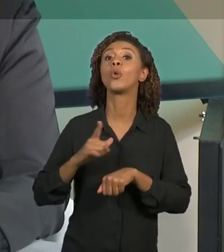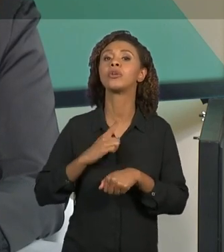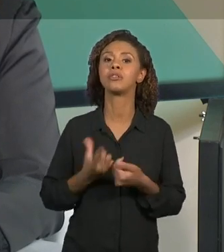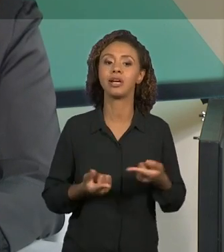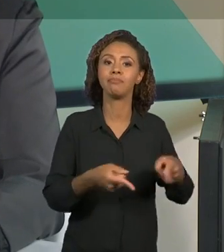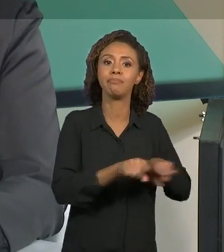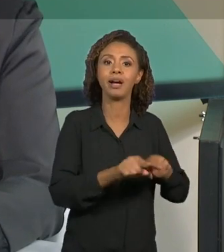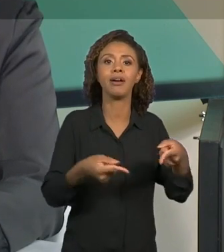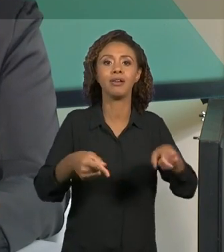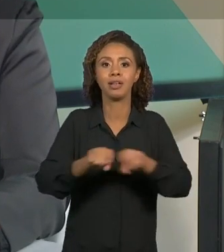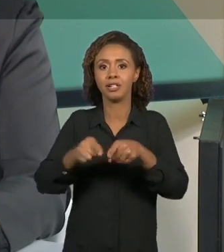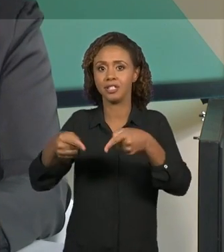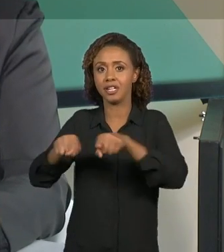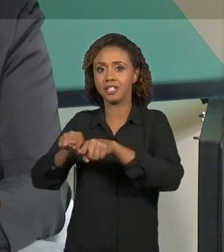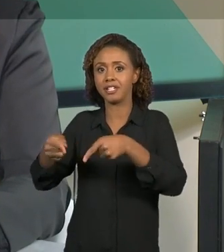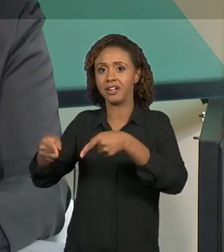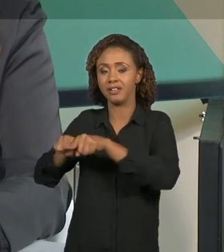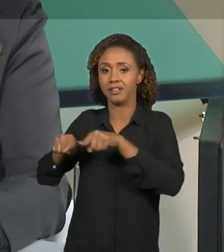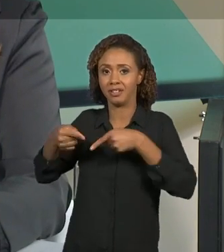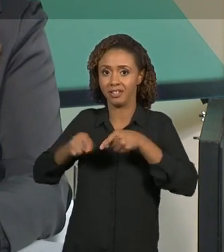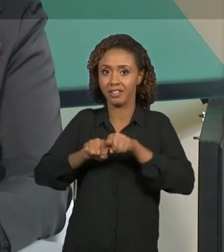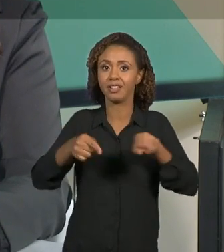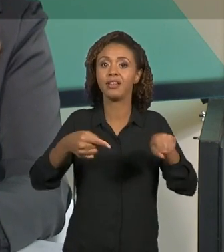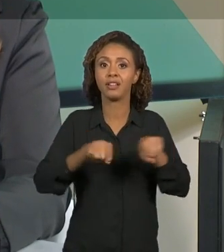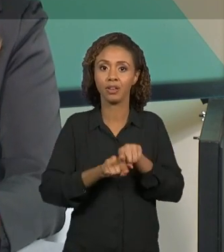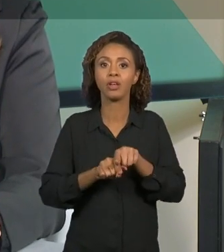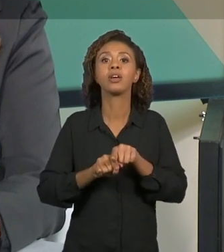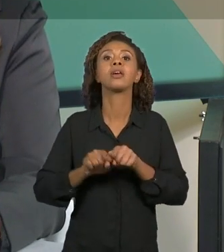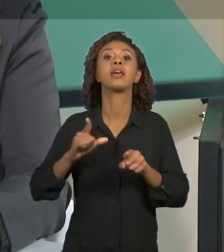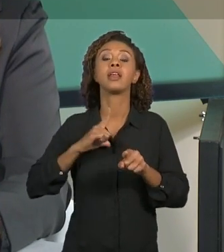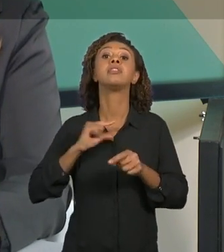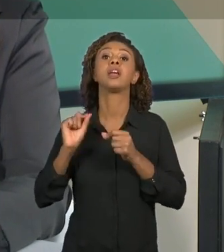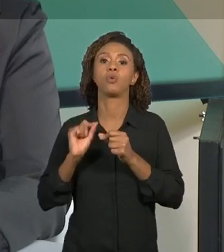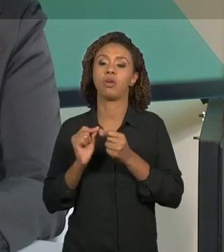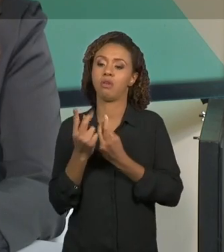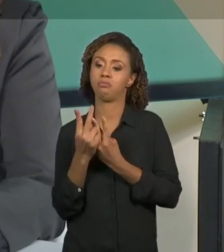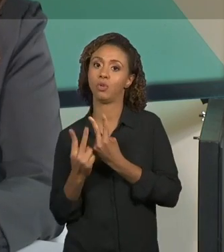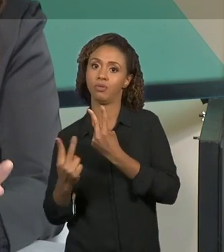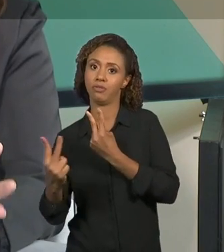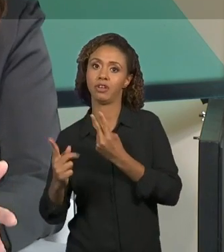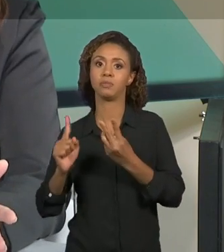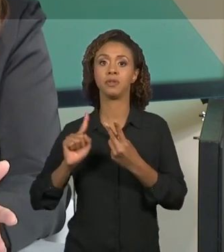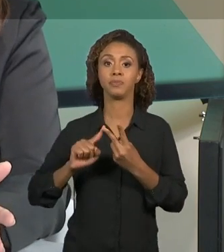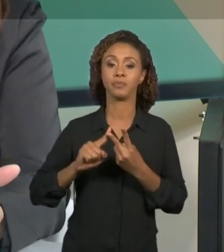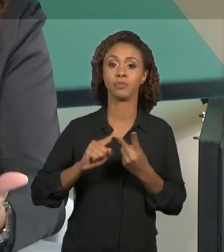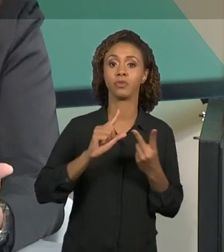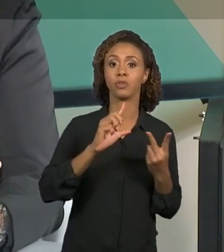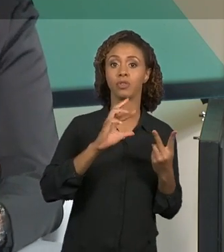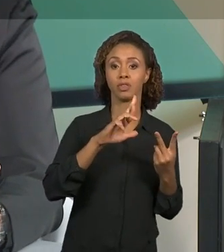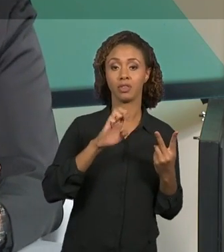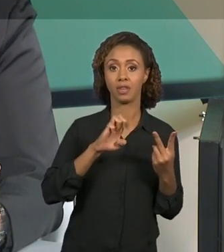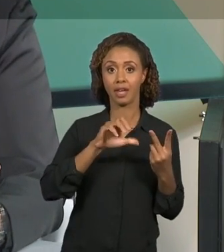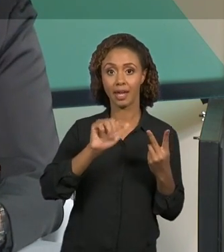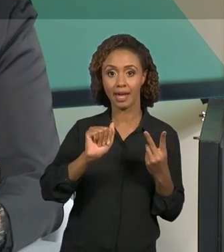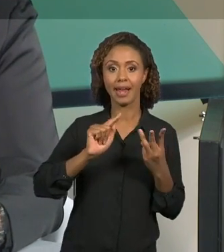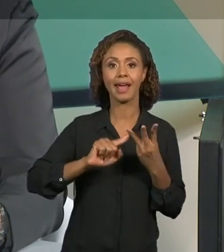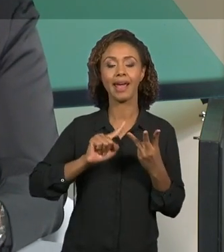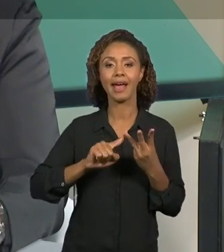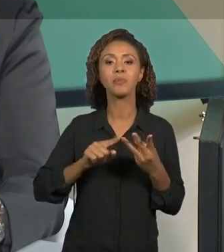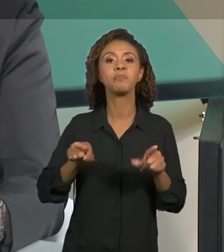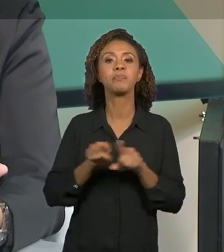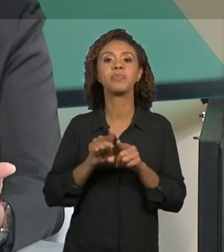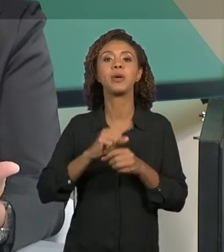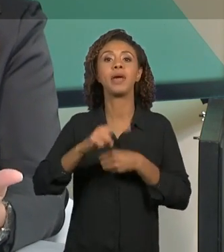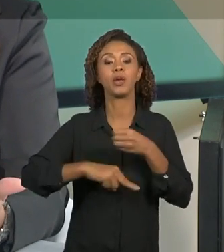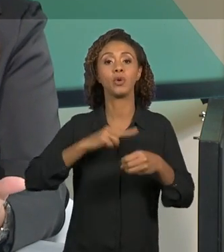em parceria com a univesp o crea e a unesp a então sejam bem-vindos eu só professora simone